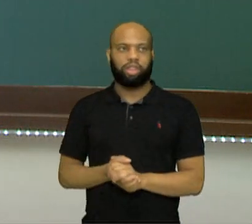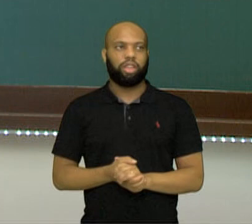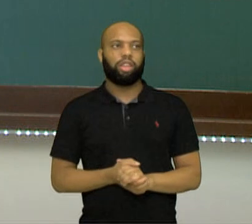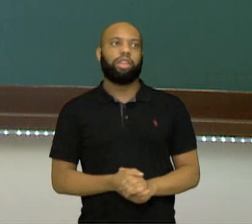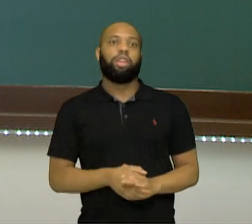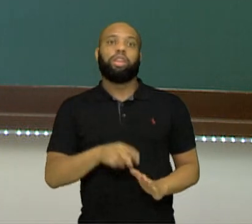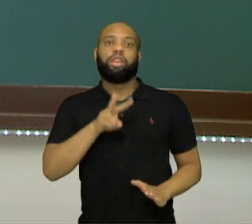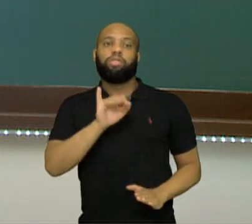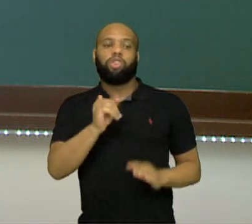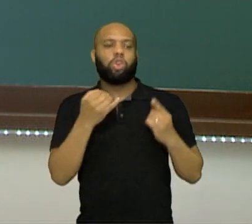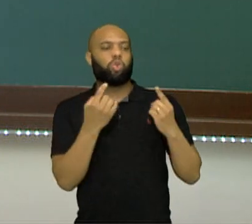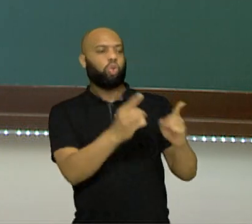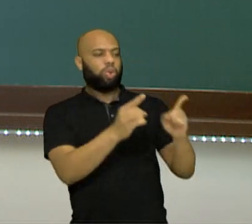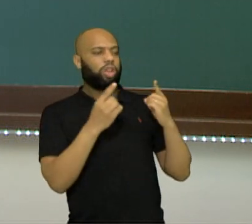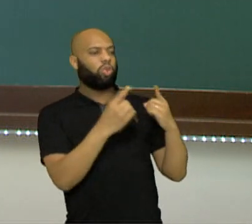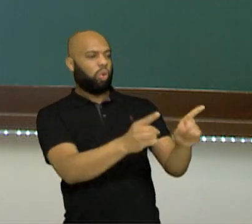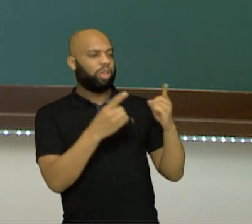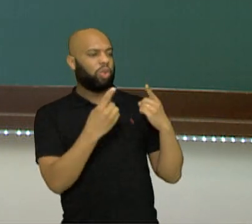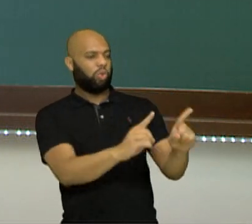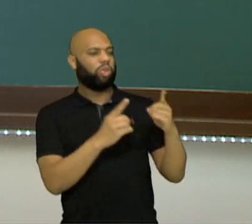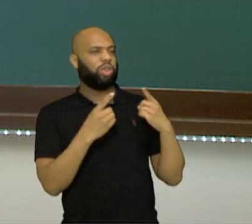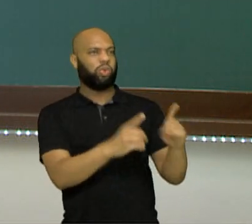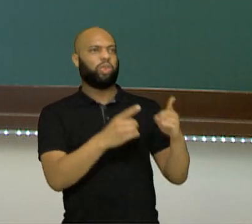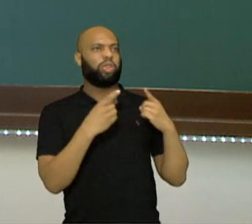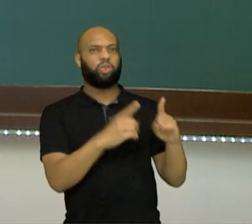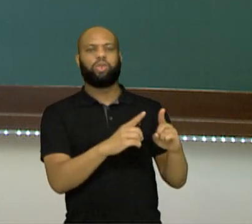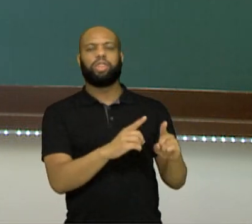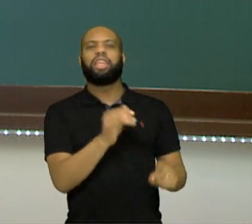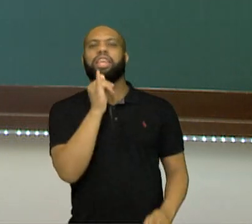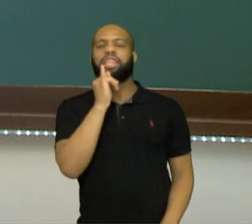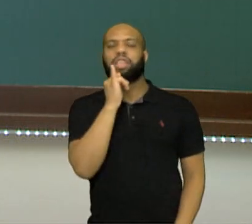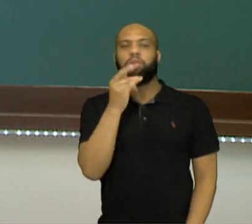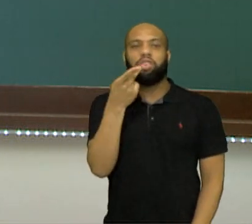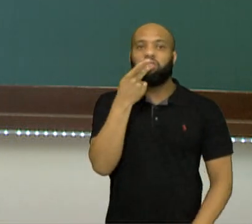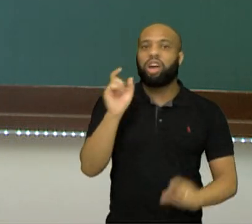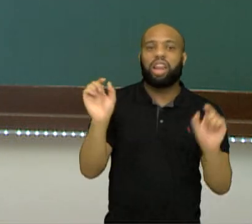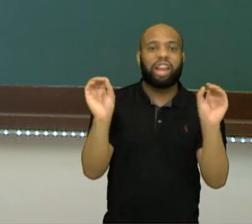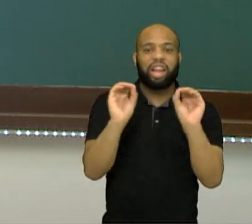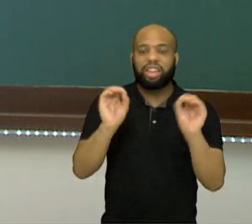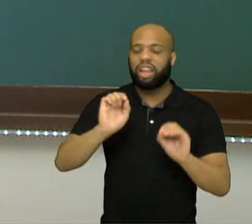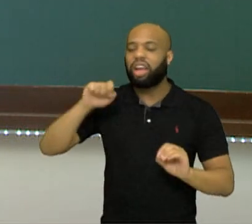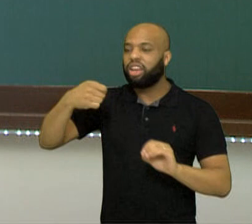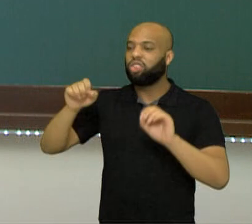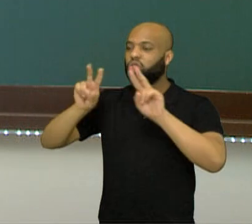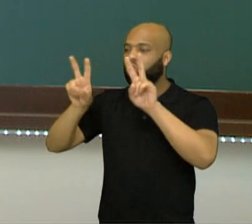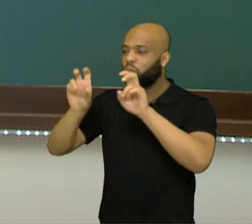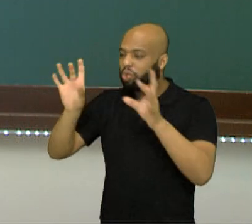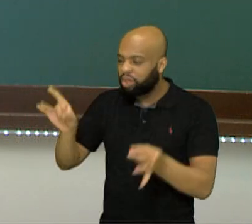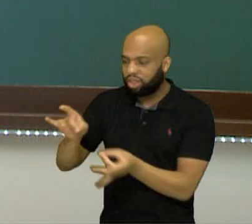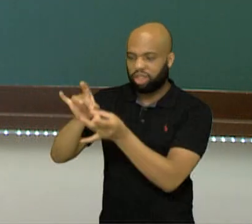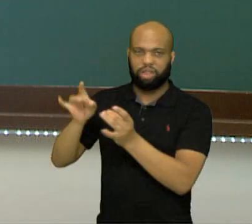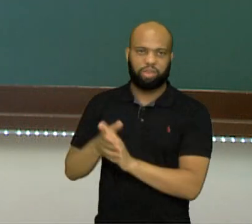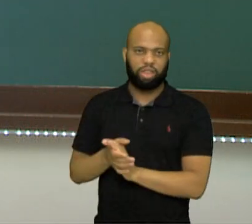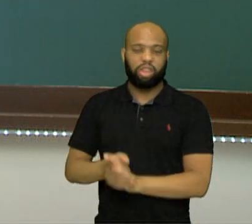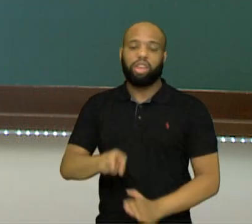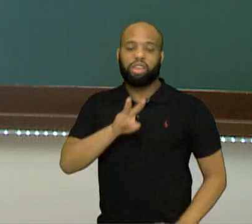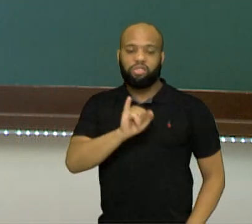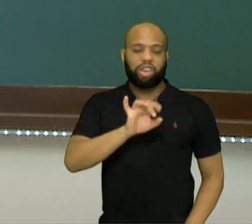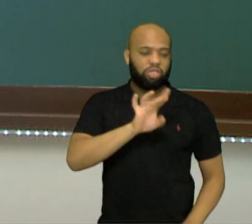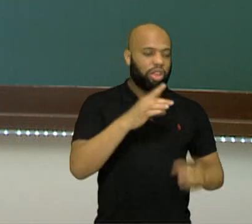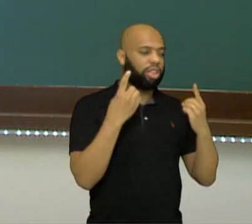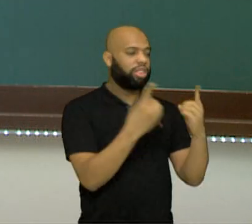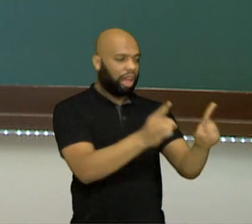vai contra a pessoa. Você não fala do tema, você não fala do que a pessoa está discutindo. Você